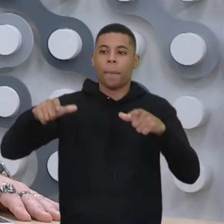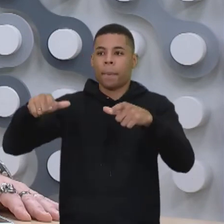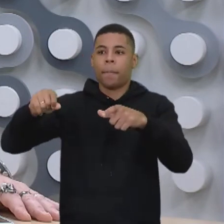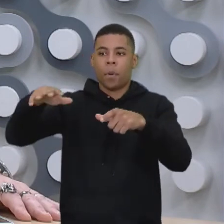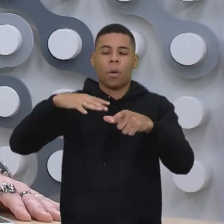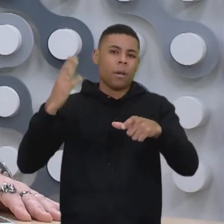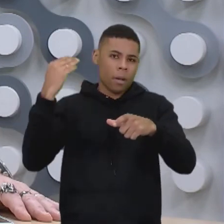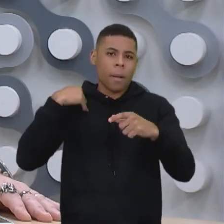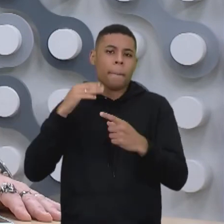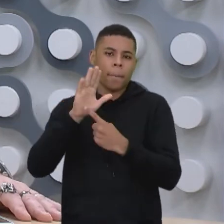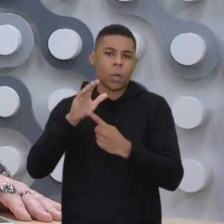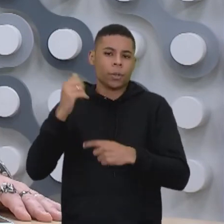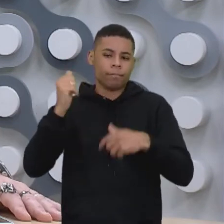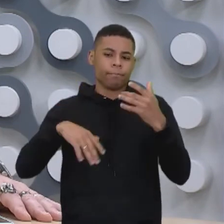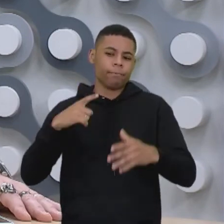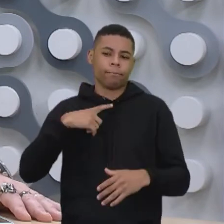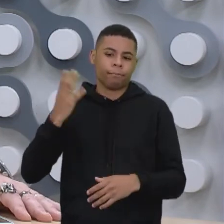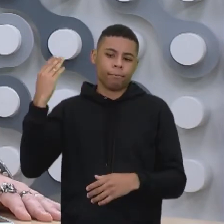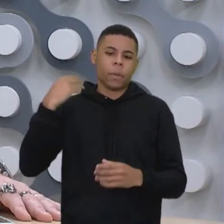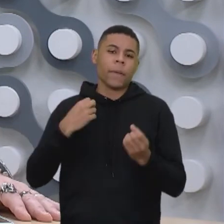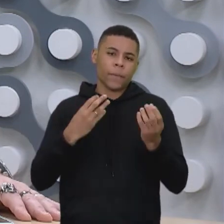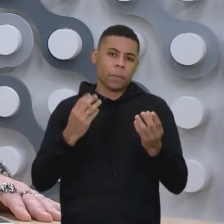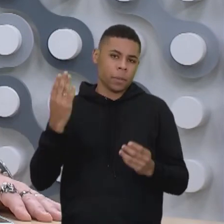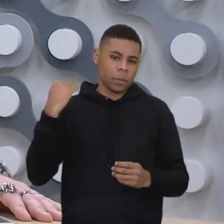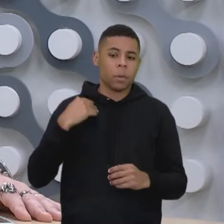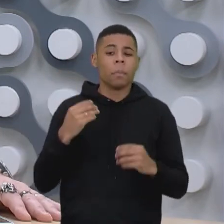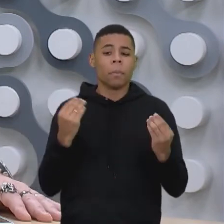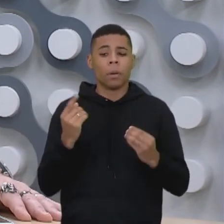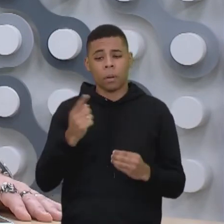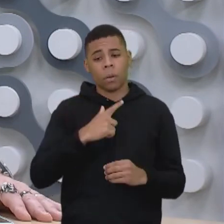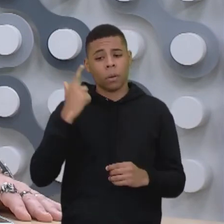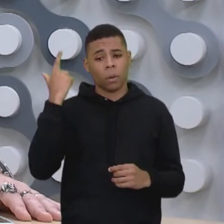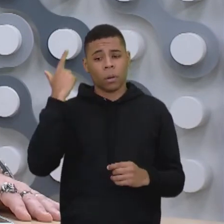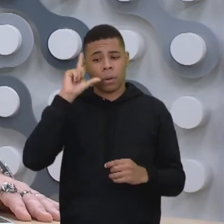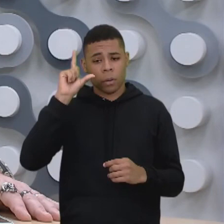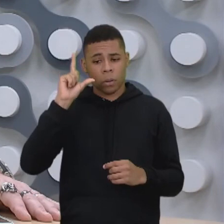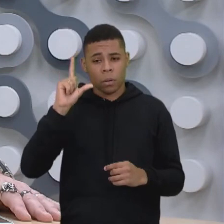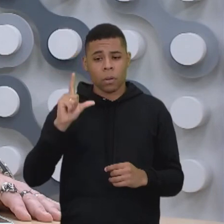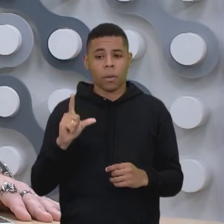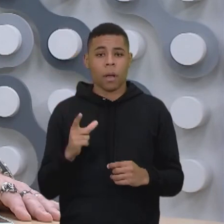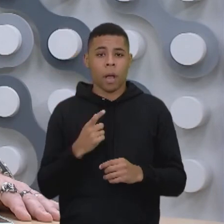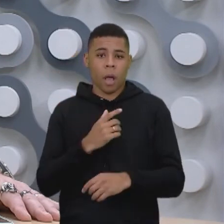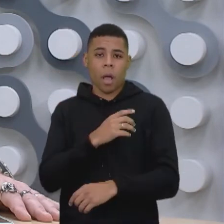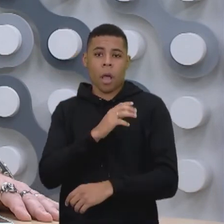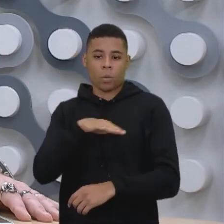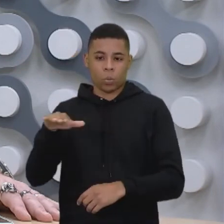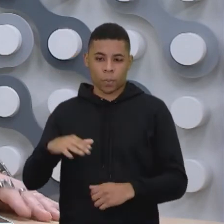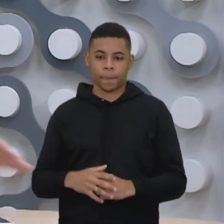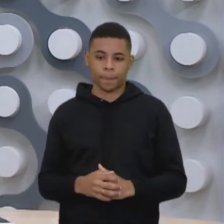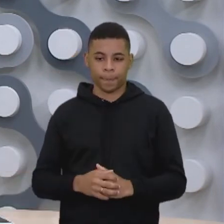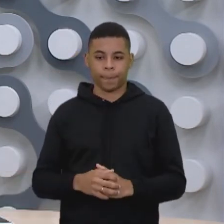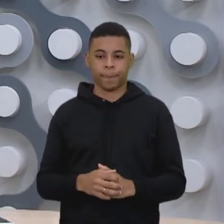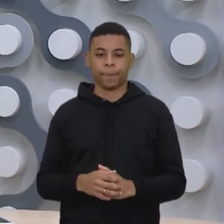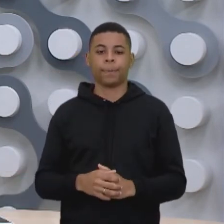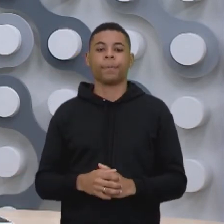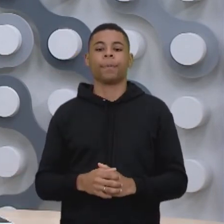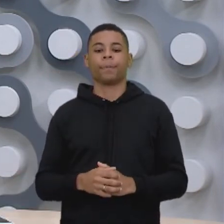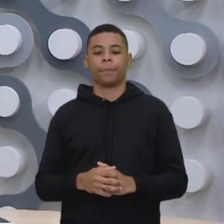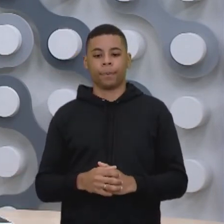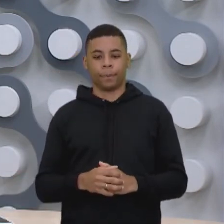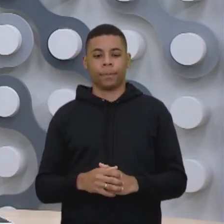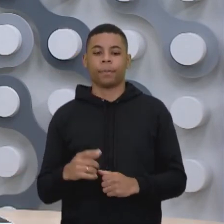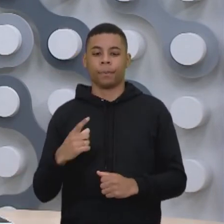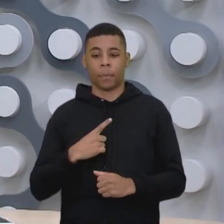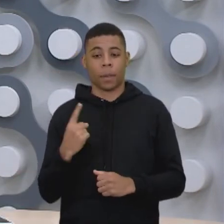já anteriormente para vocês e outros dados aí para vocês estarem trabalhando aí com seus alunos. Certo, galerinha? Então é isso aí, né? Nós temos aí a